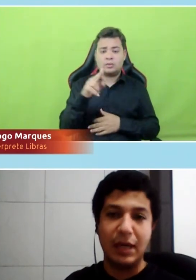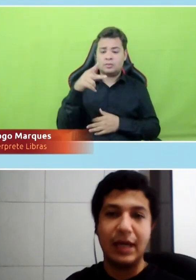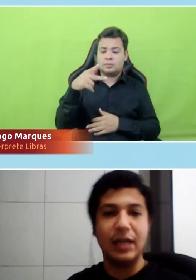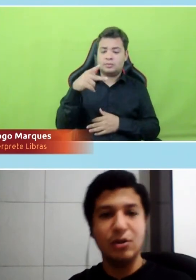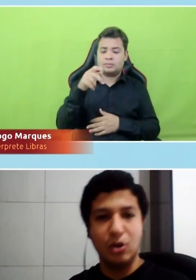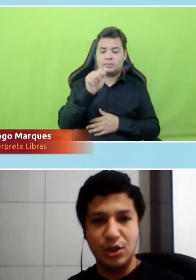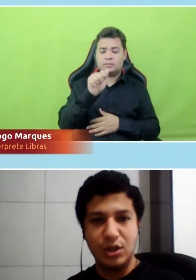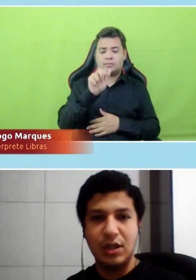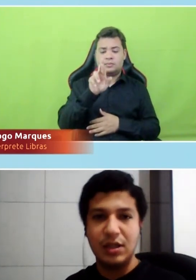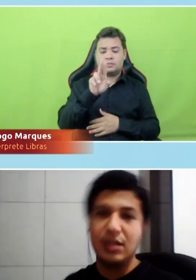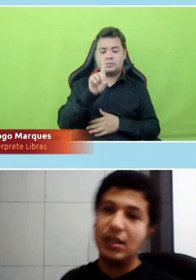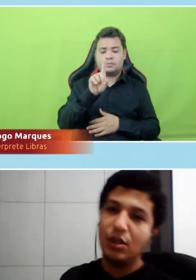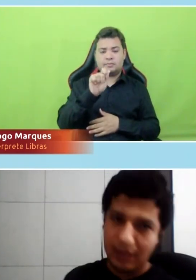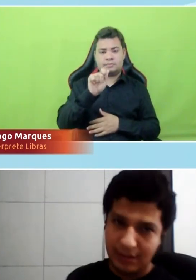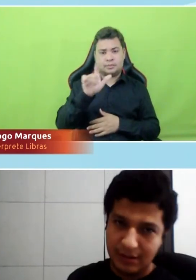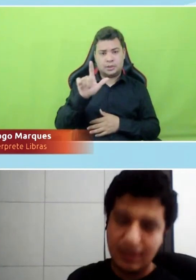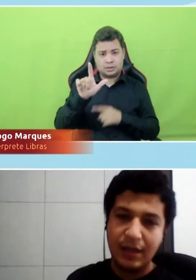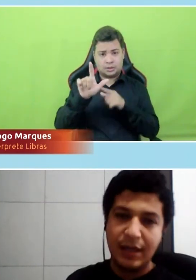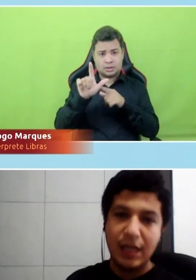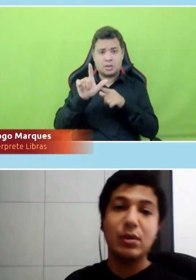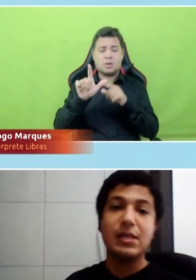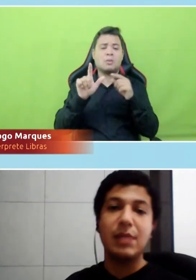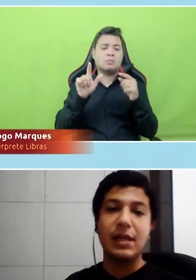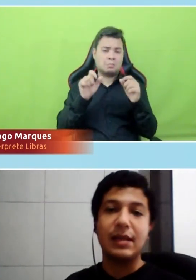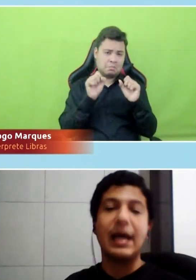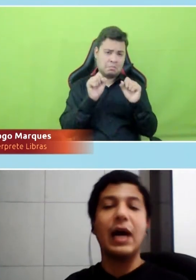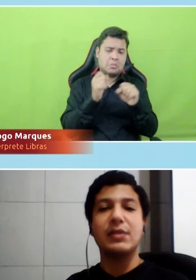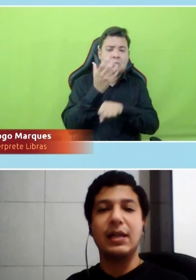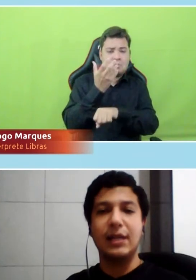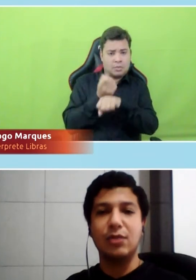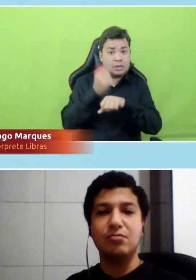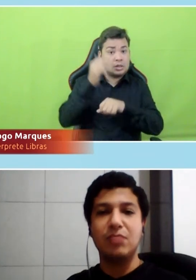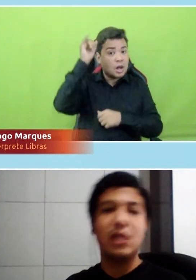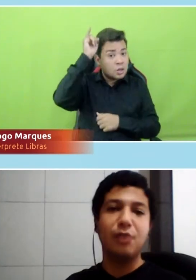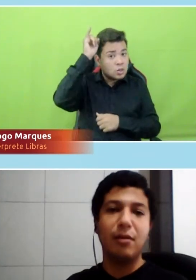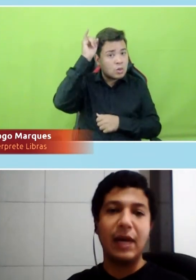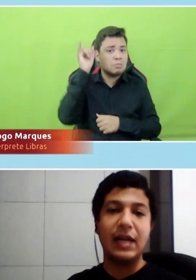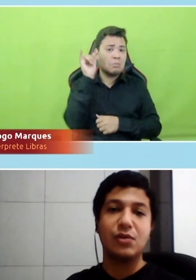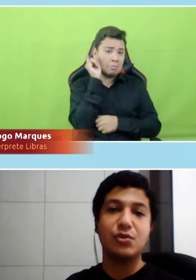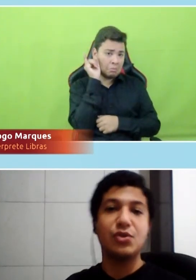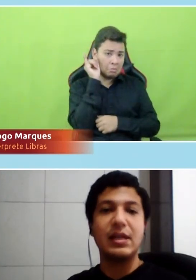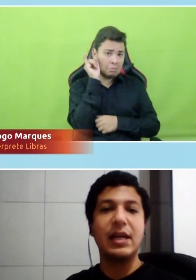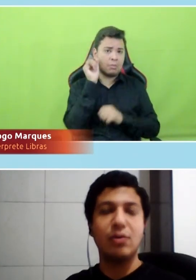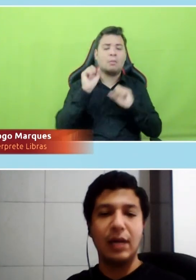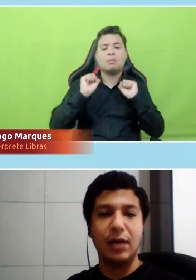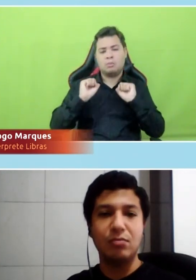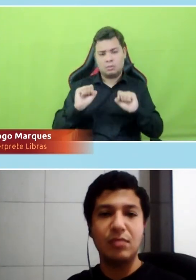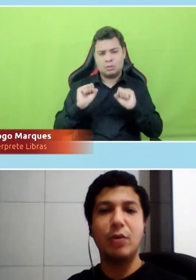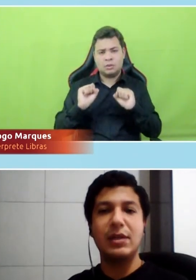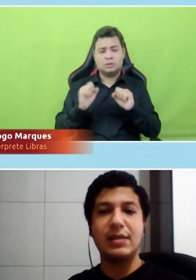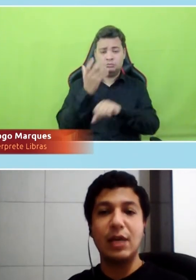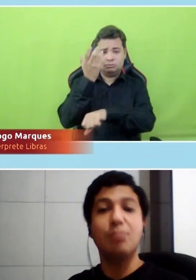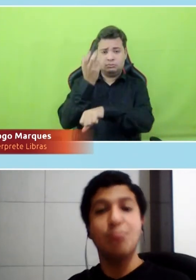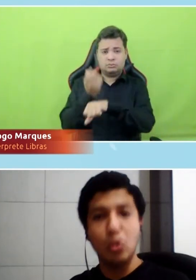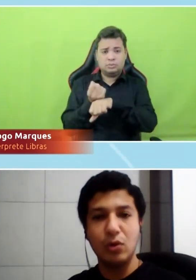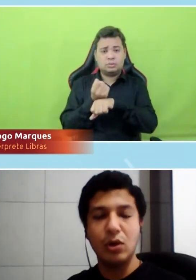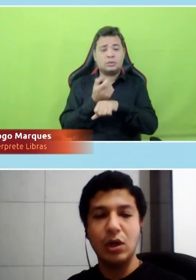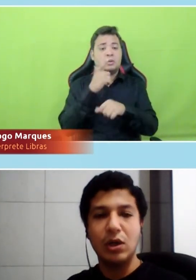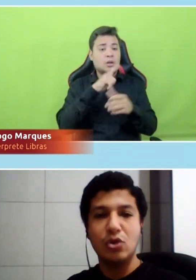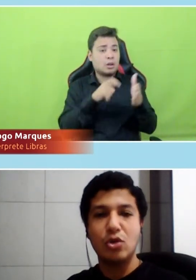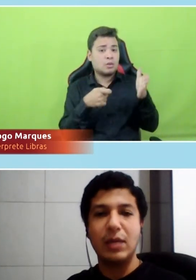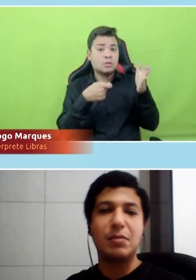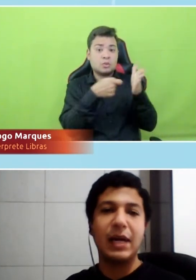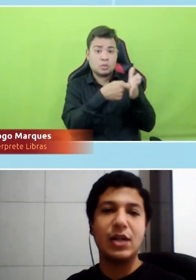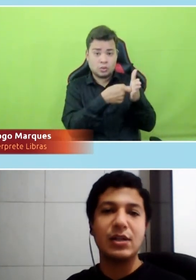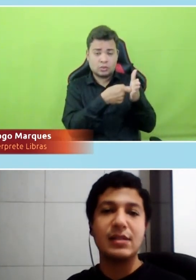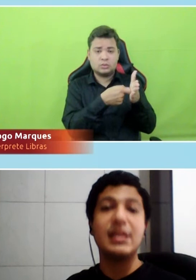para Android e iOS e possibilita ao cidadão informar a Justiça Eleitoral e ao Ministério Público sobre